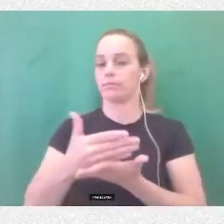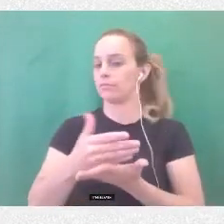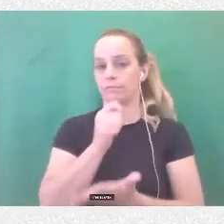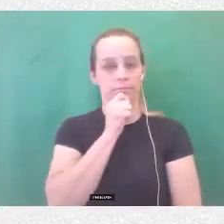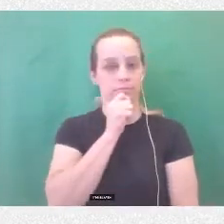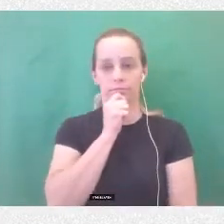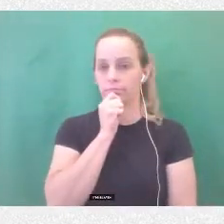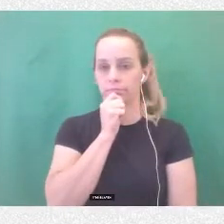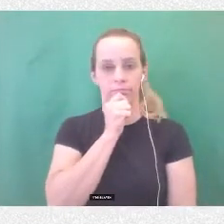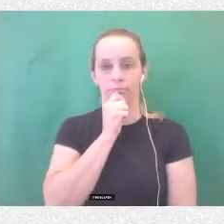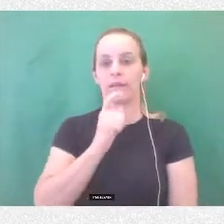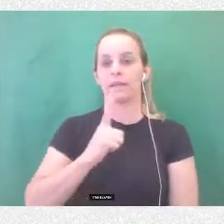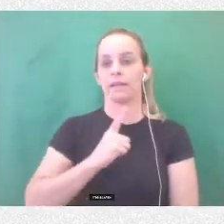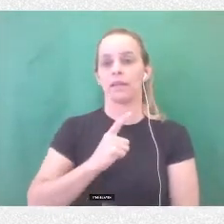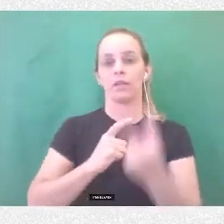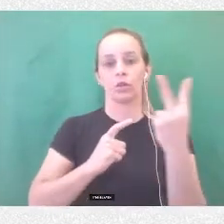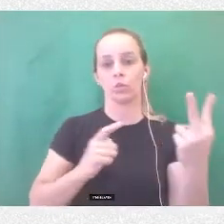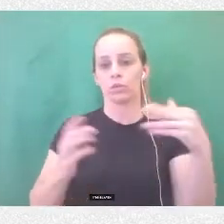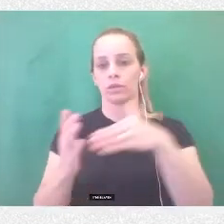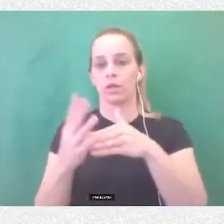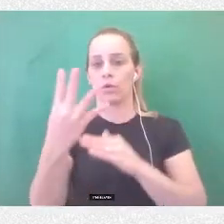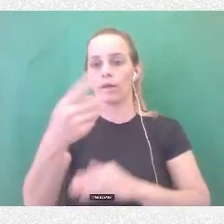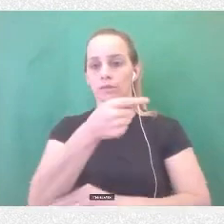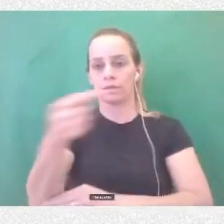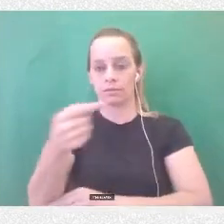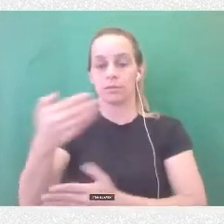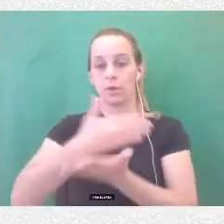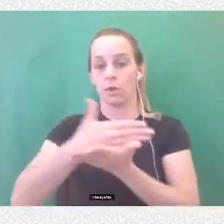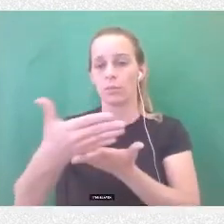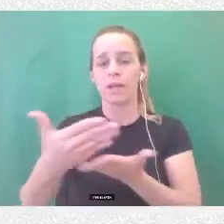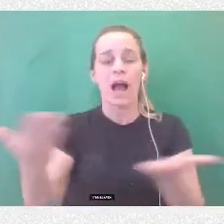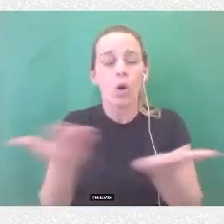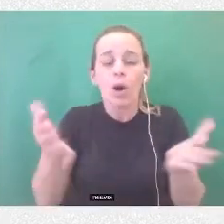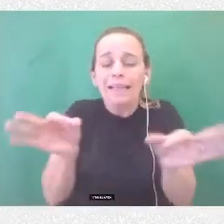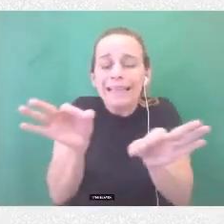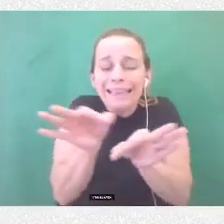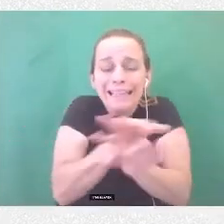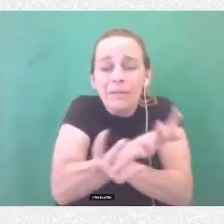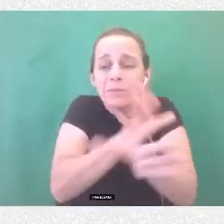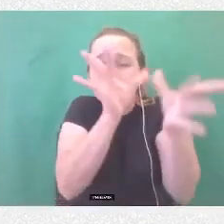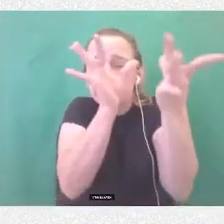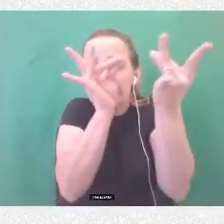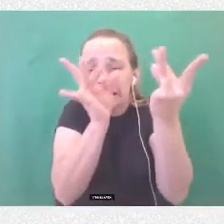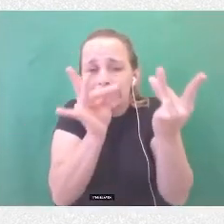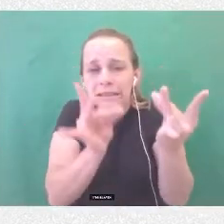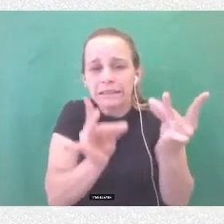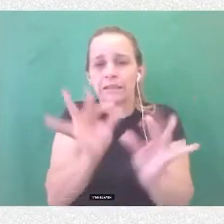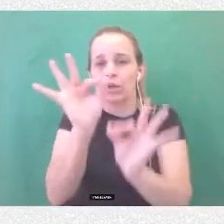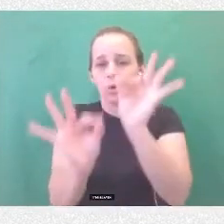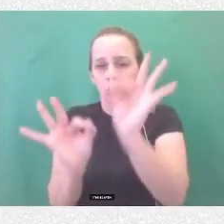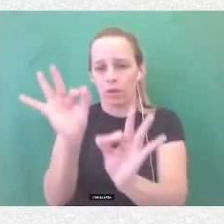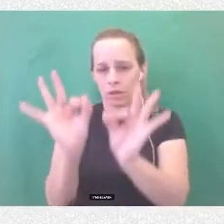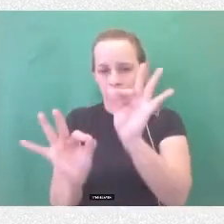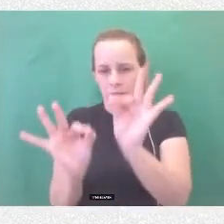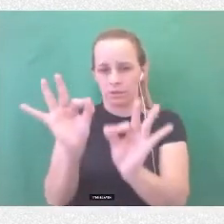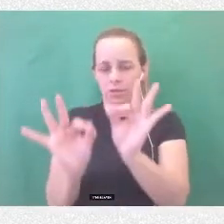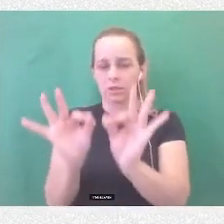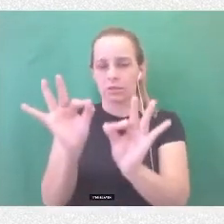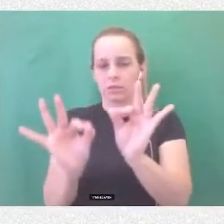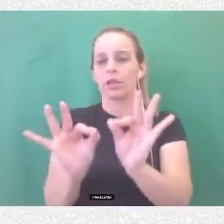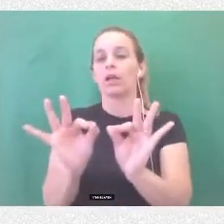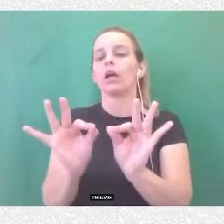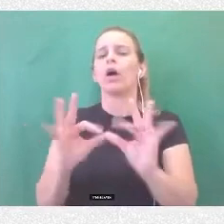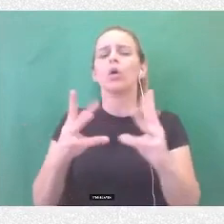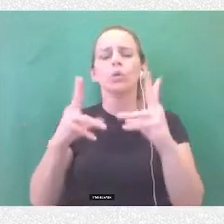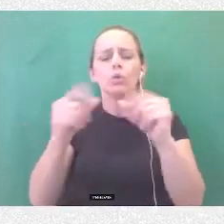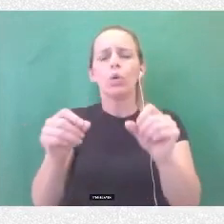entre 2 a 4 semanas o recrutamento, porque a gente está finalizando os arranjos organizacionais, a questão, né,